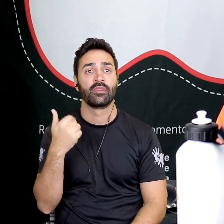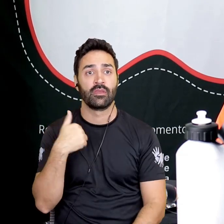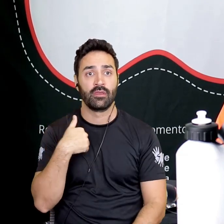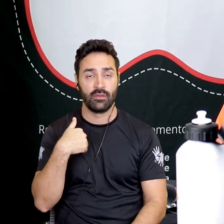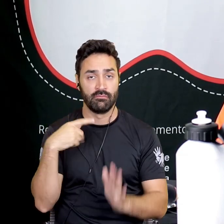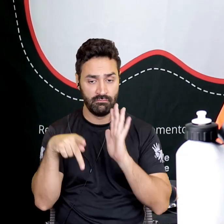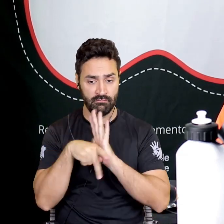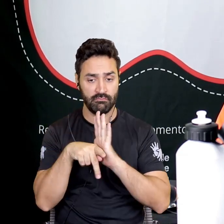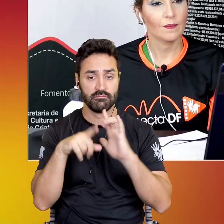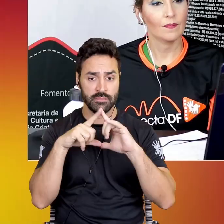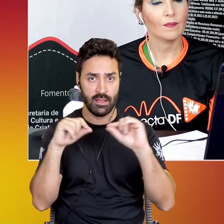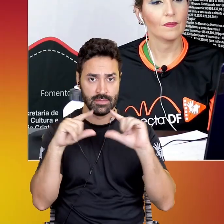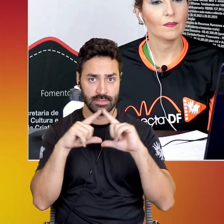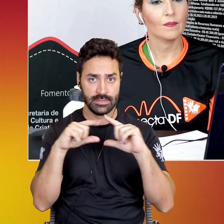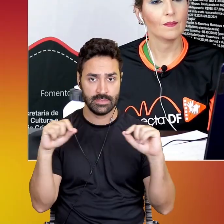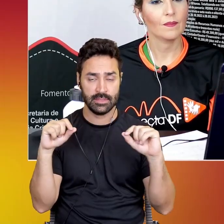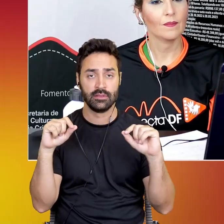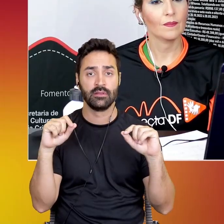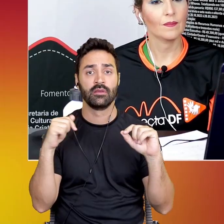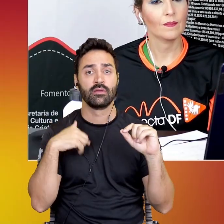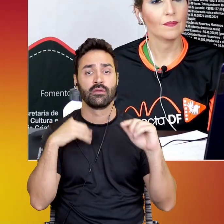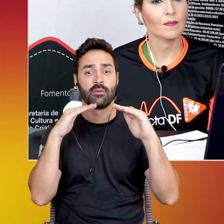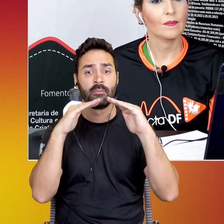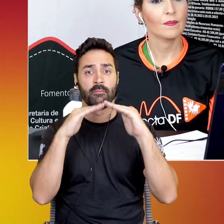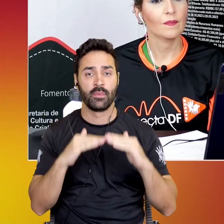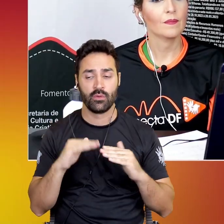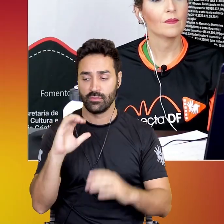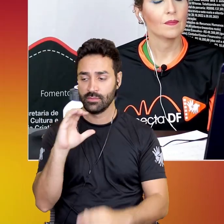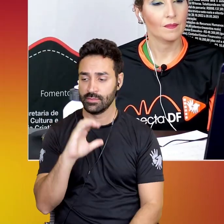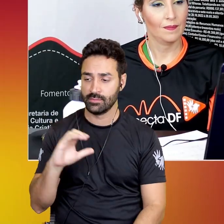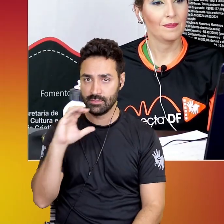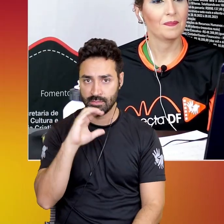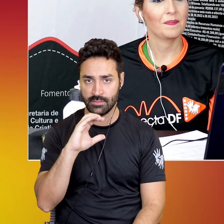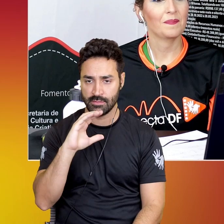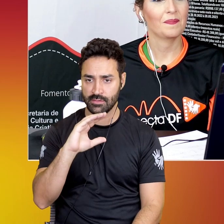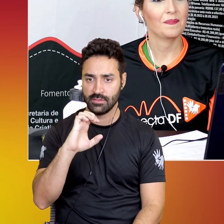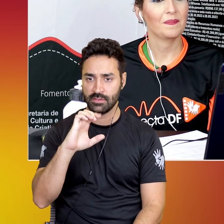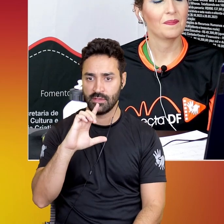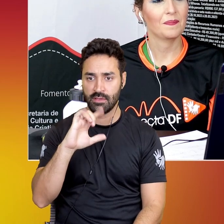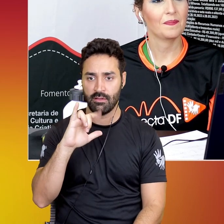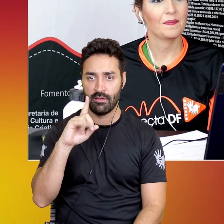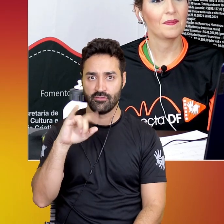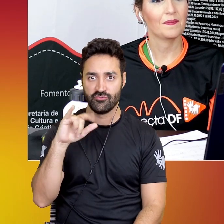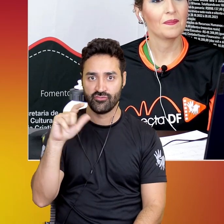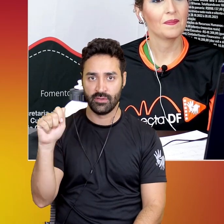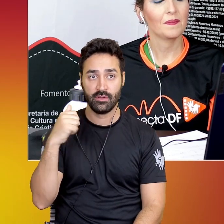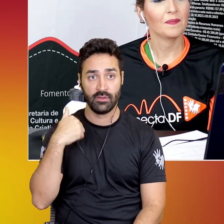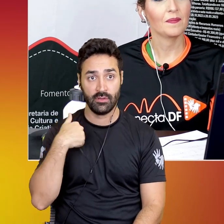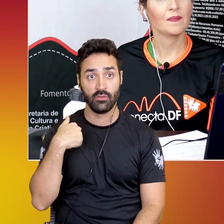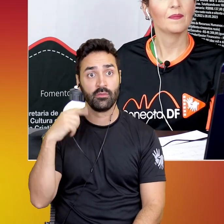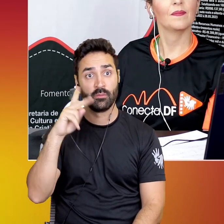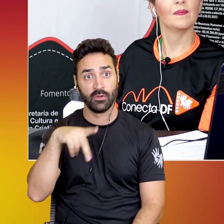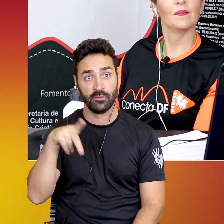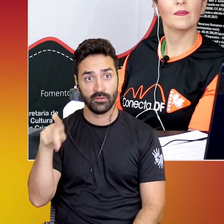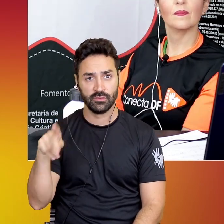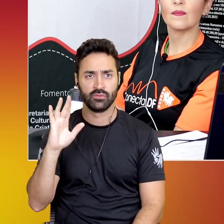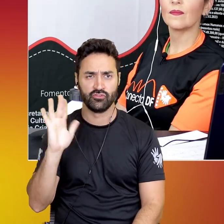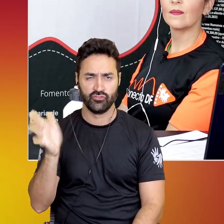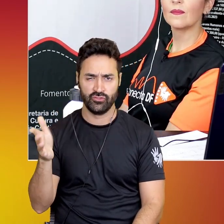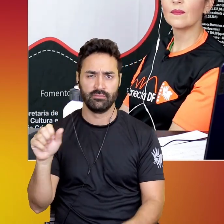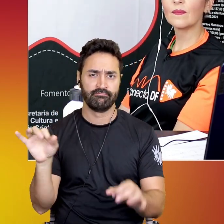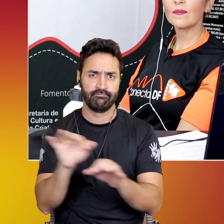Brasília, moro na Ceilândia. E eu sou professora já